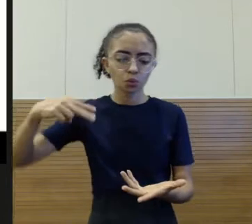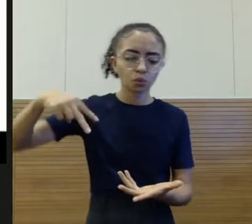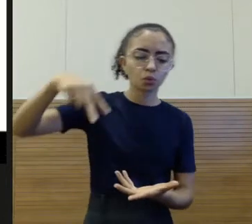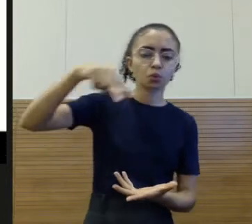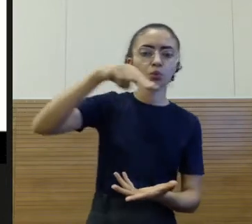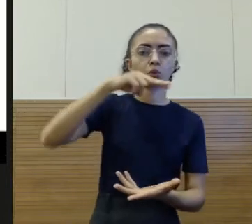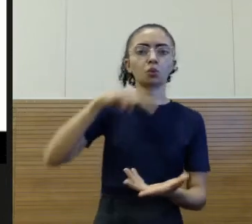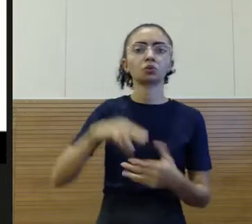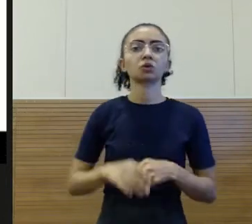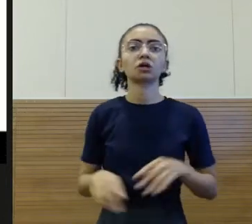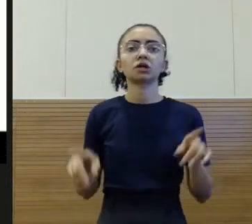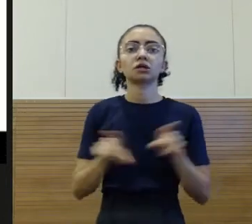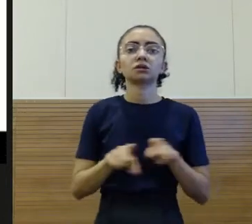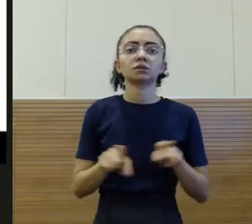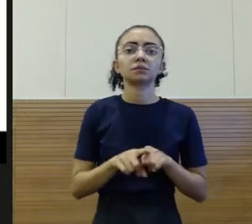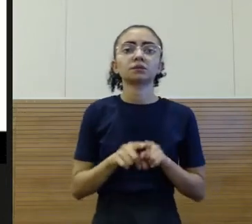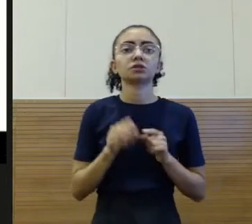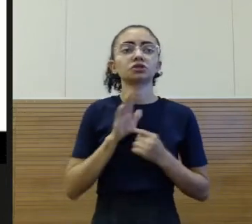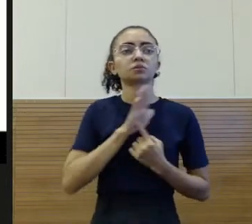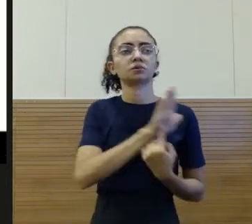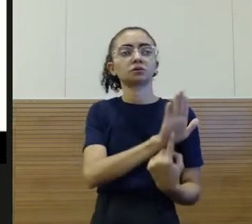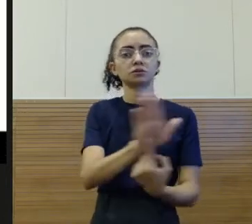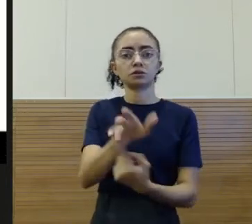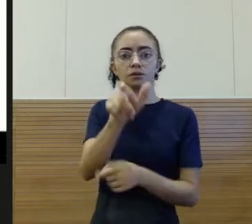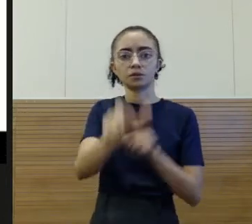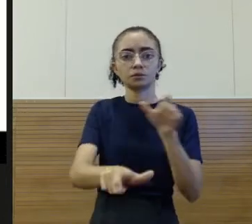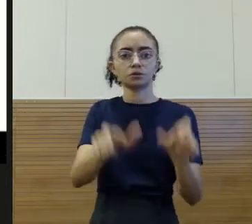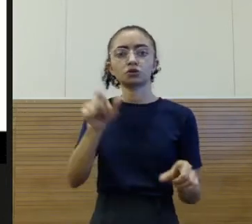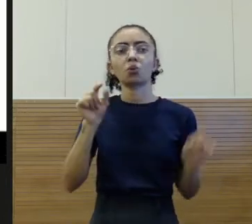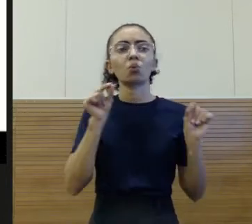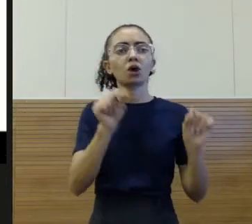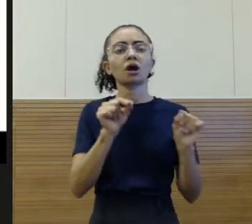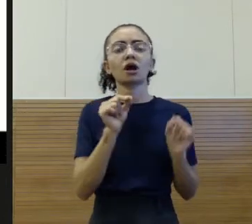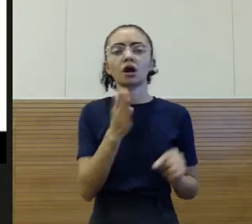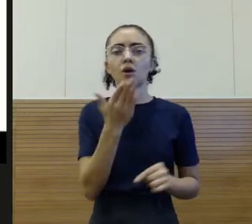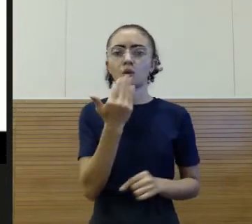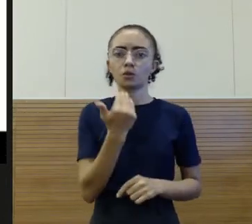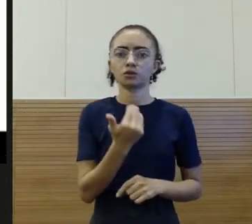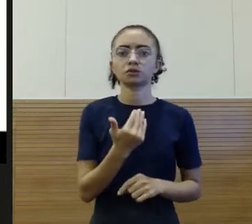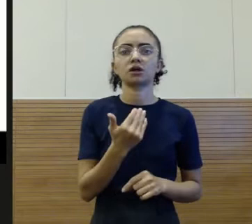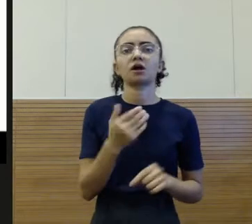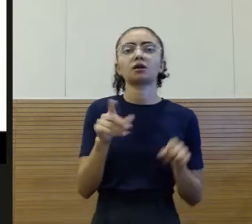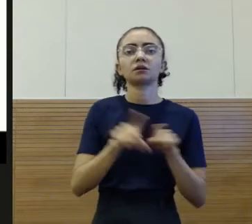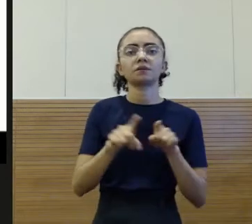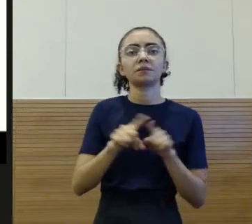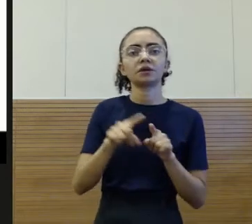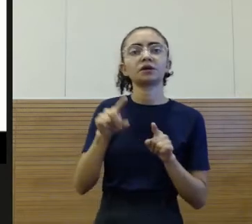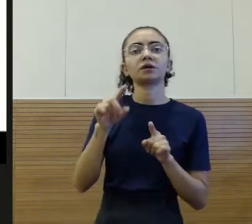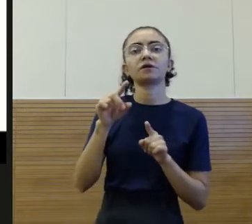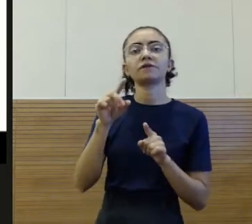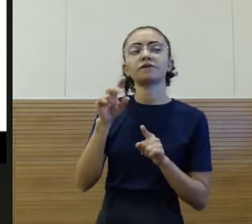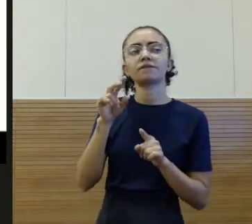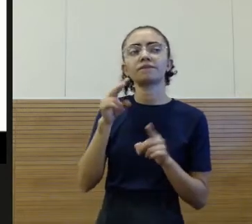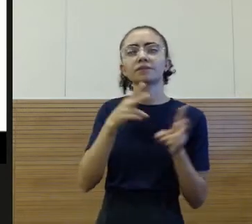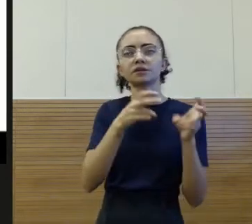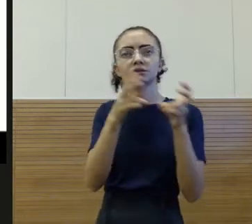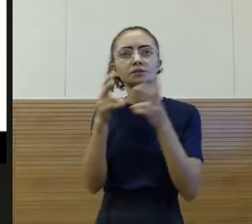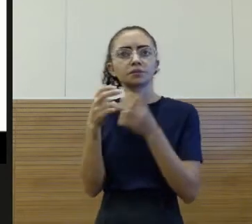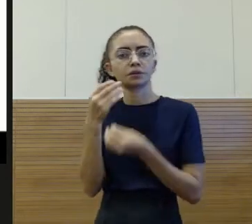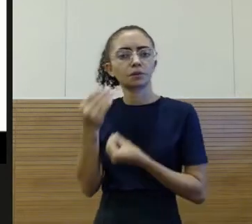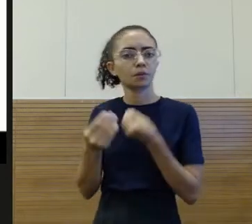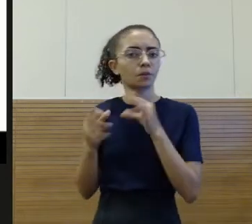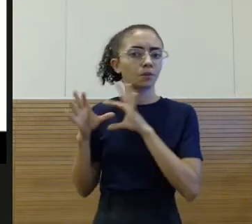de mostrar ao consumidor o que deve ser consumido, observando o contexto dos guias alimentares, cada vez mais vemos